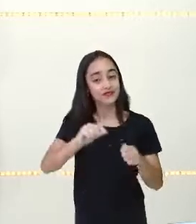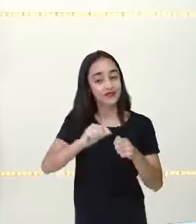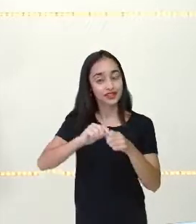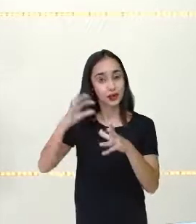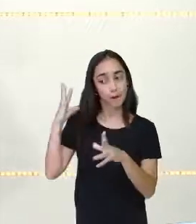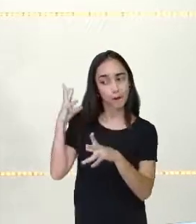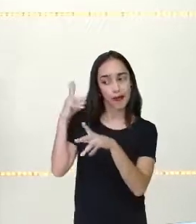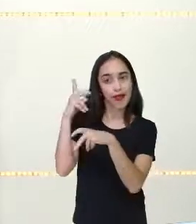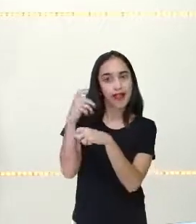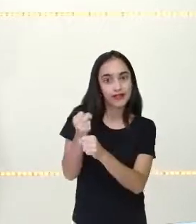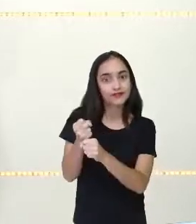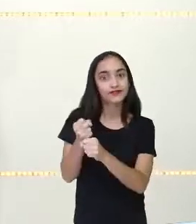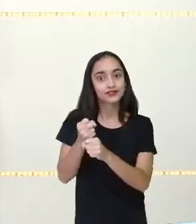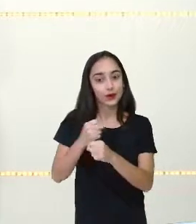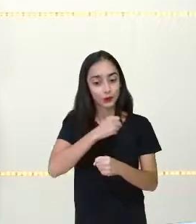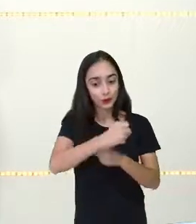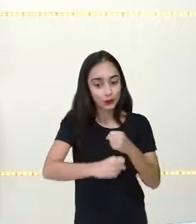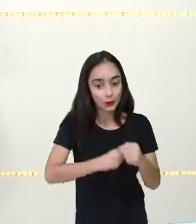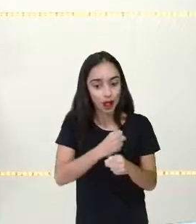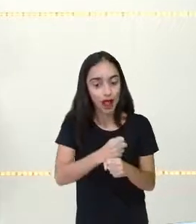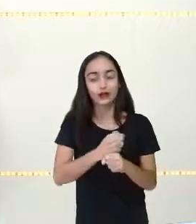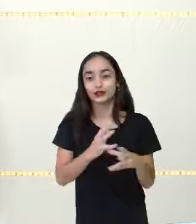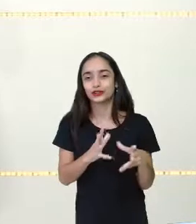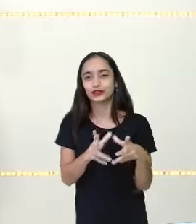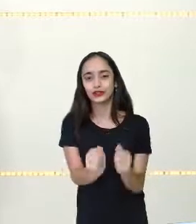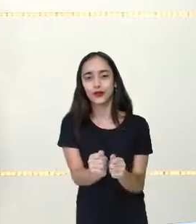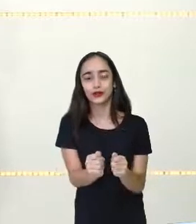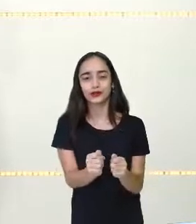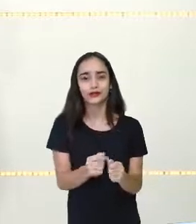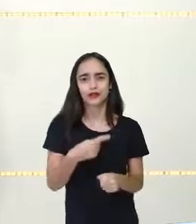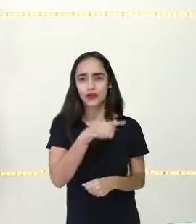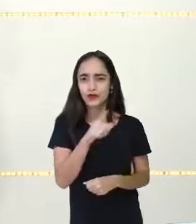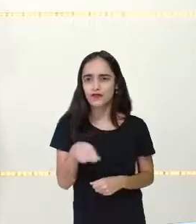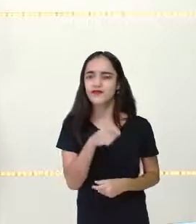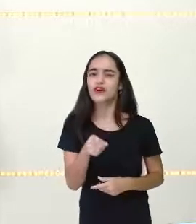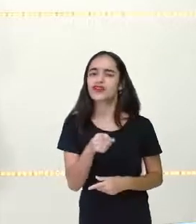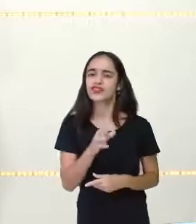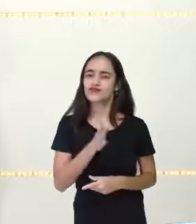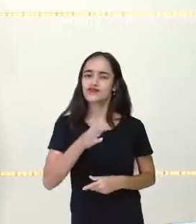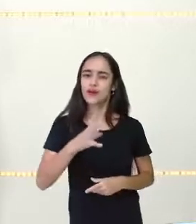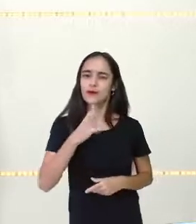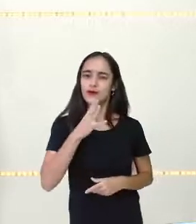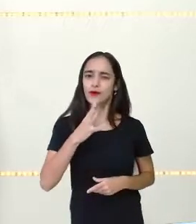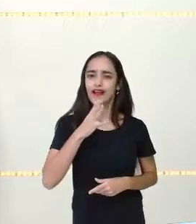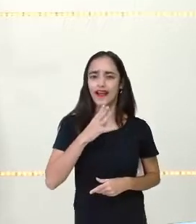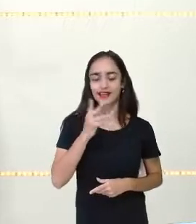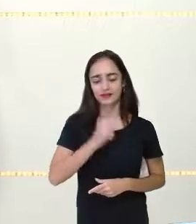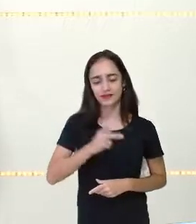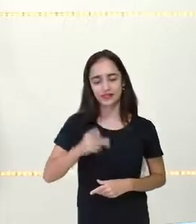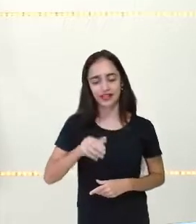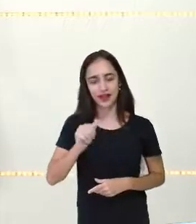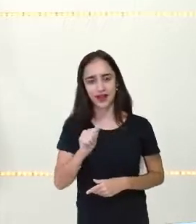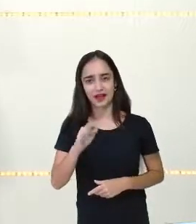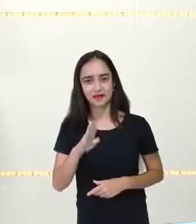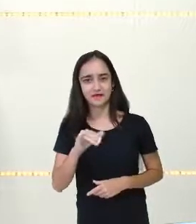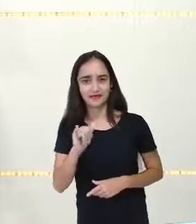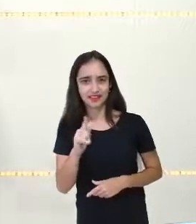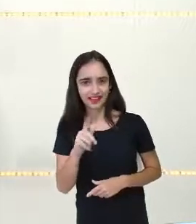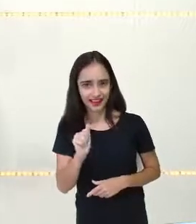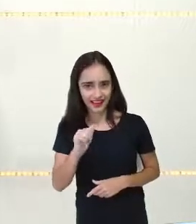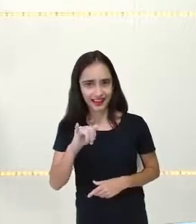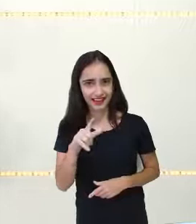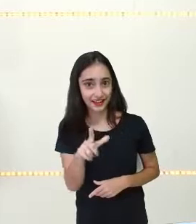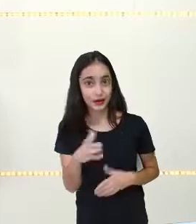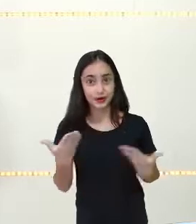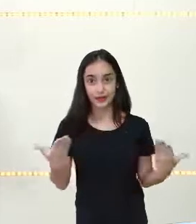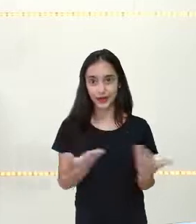todo ano você que está com a gente todos os dias já me conhece a professora Abigail Viana e a partir de agora vamos dar uma viajada